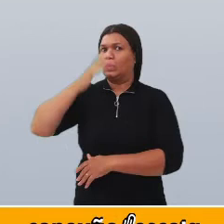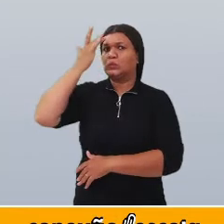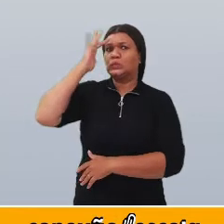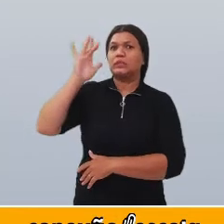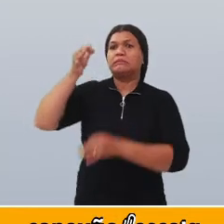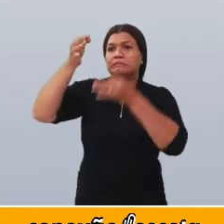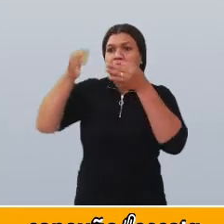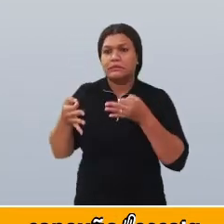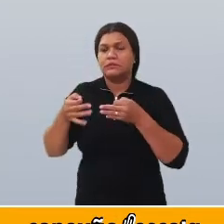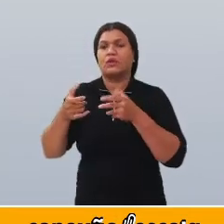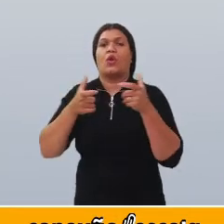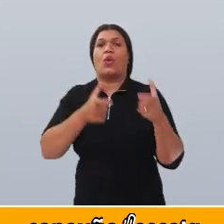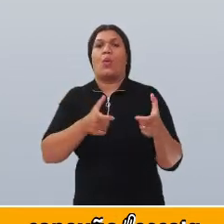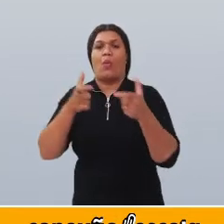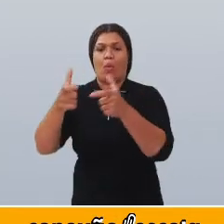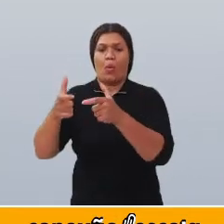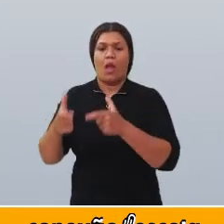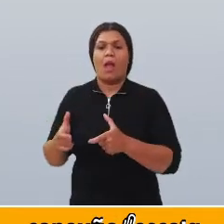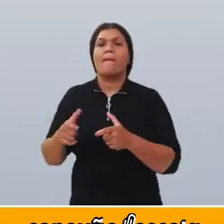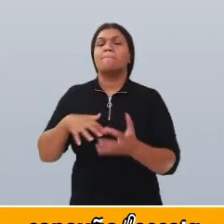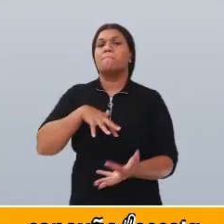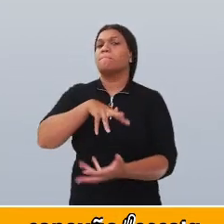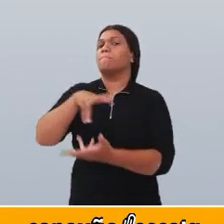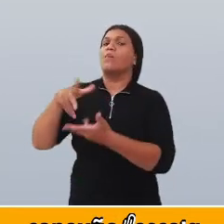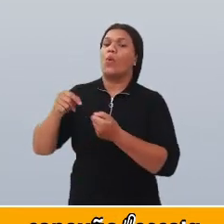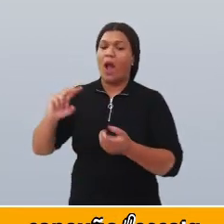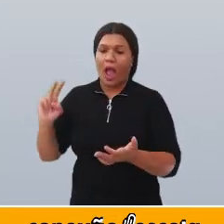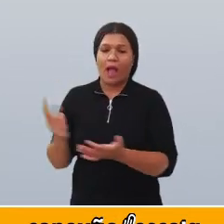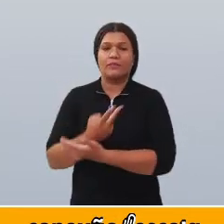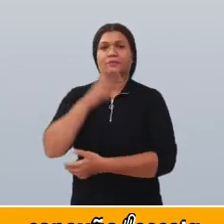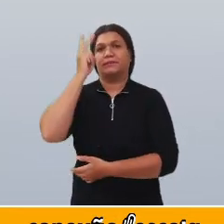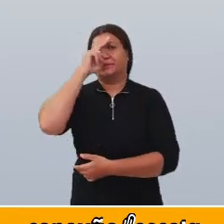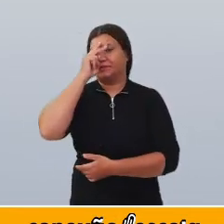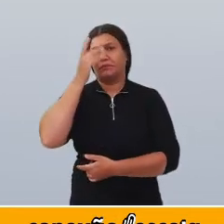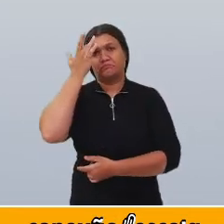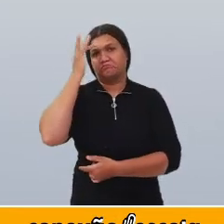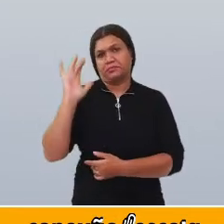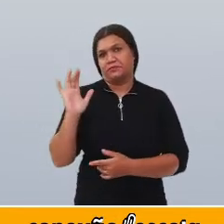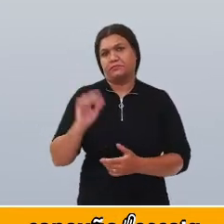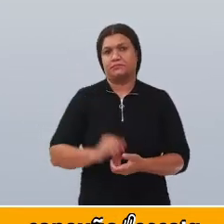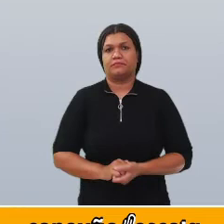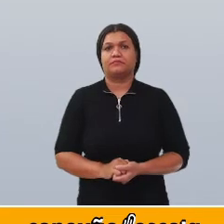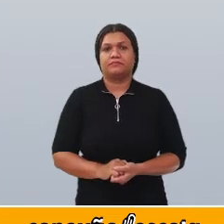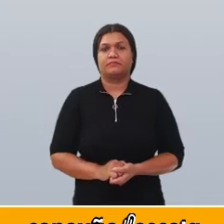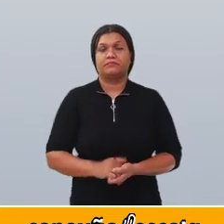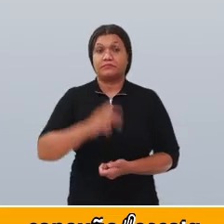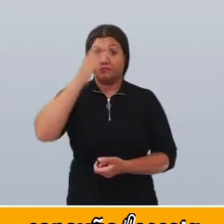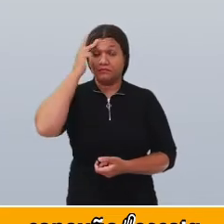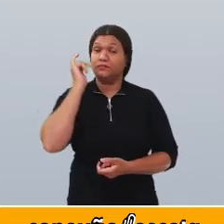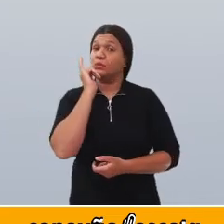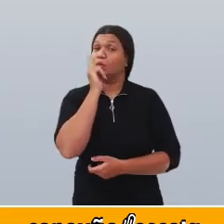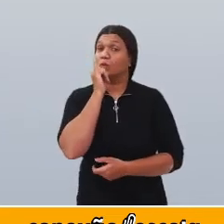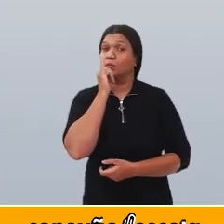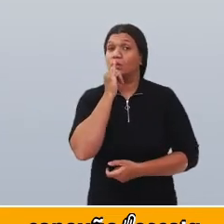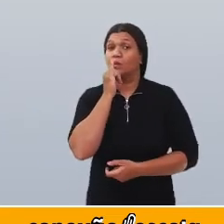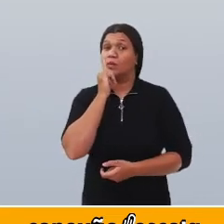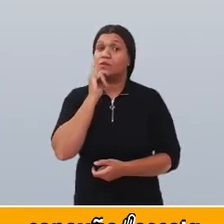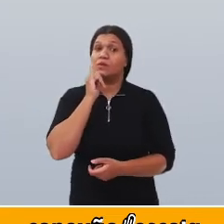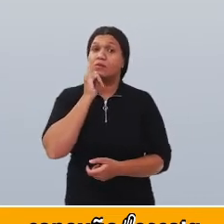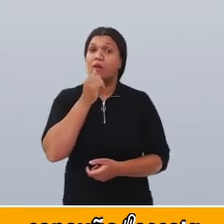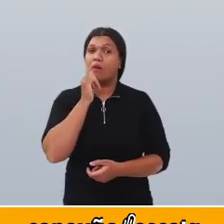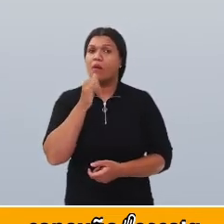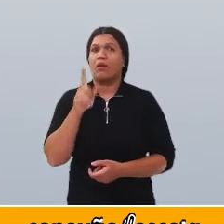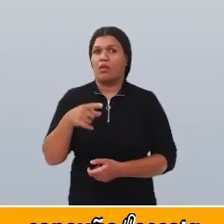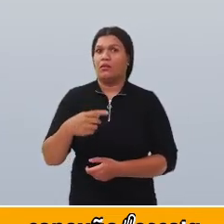que lugar do mundo se passa essa história. O narrador, ele é um narrador